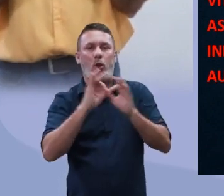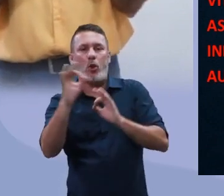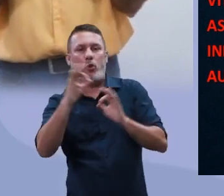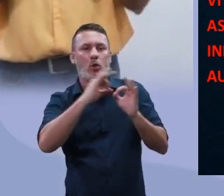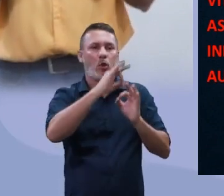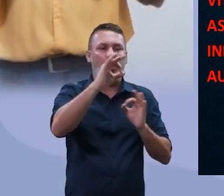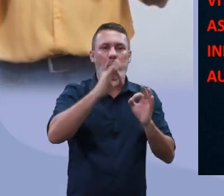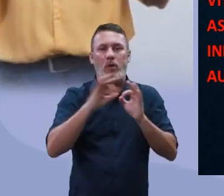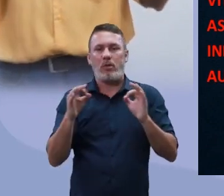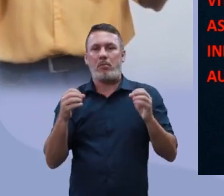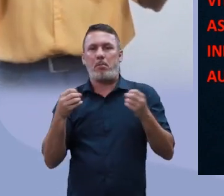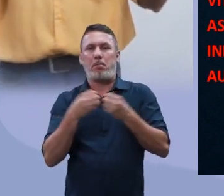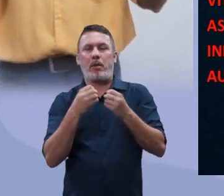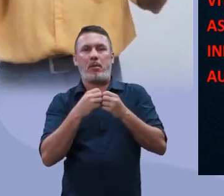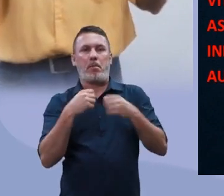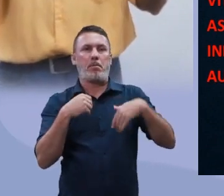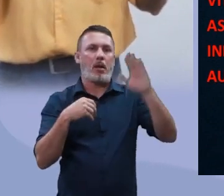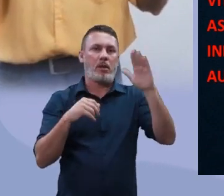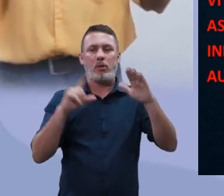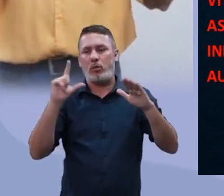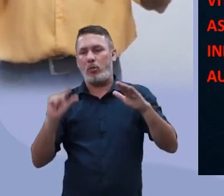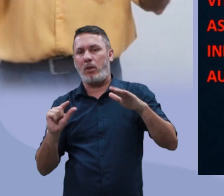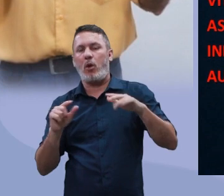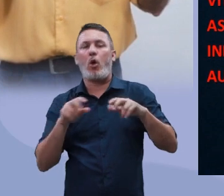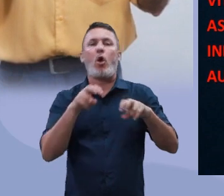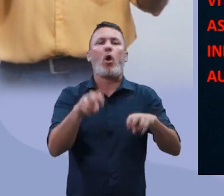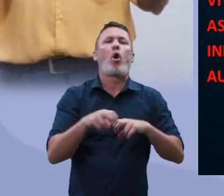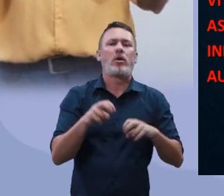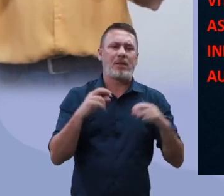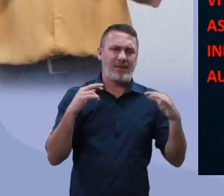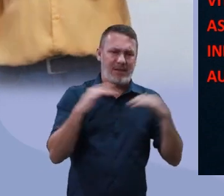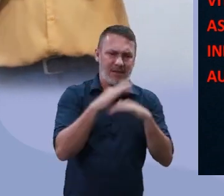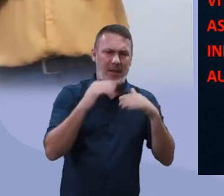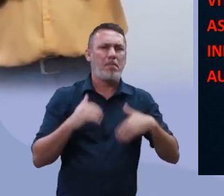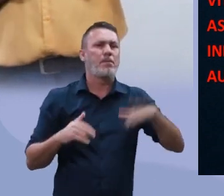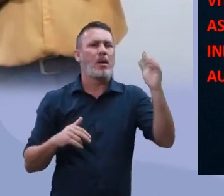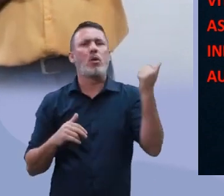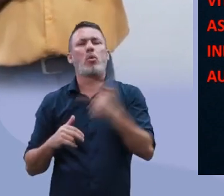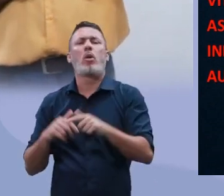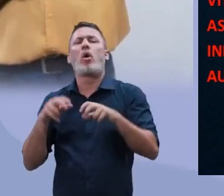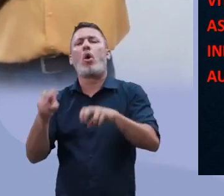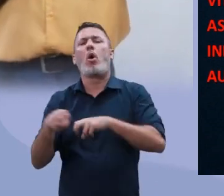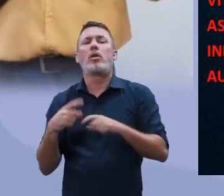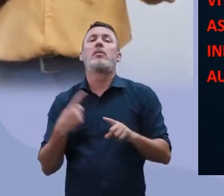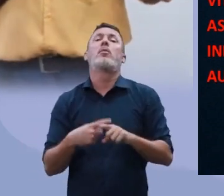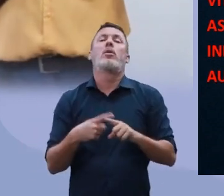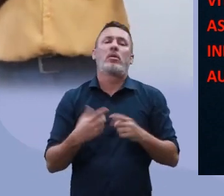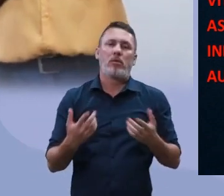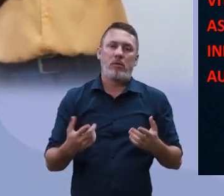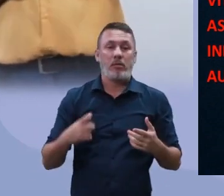áreas periféricas e muito maiores do que nas áreas rurais. Mas por que isso acontece? Nós teremos, no primeiro